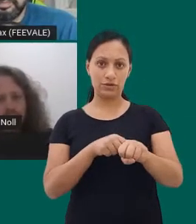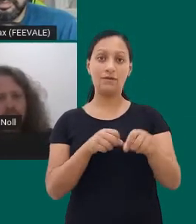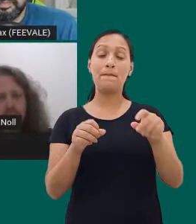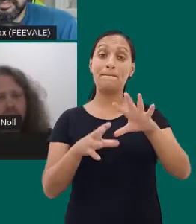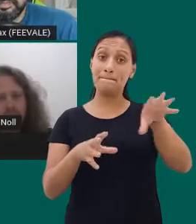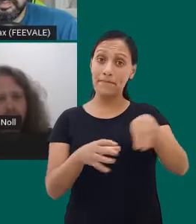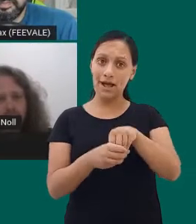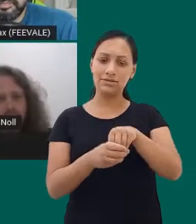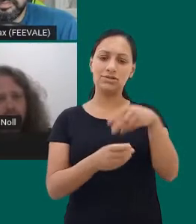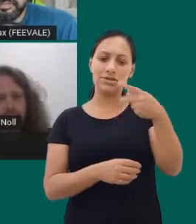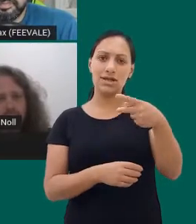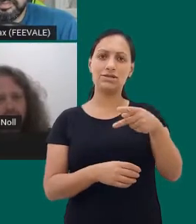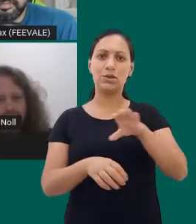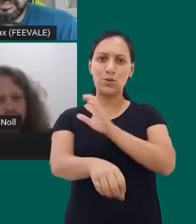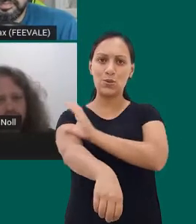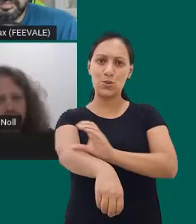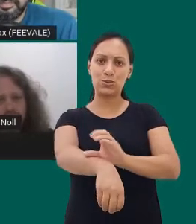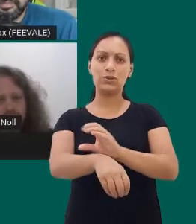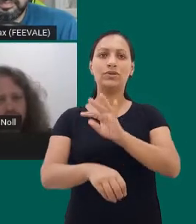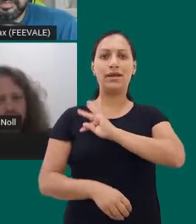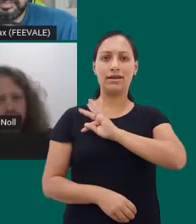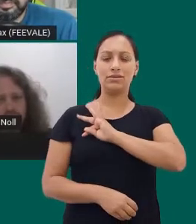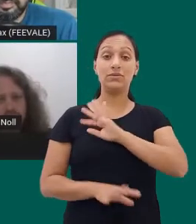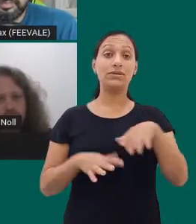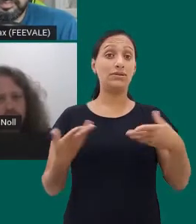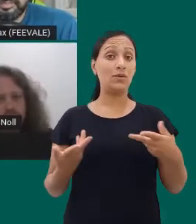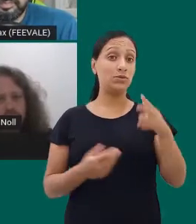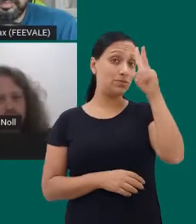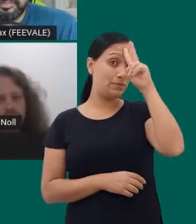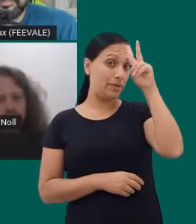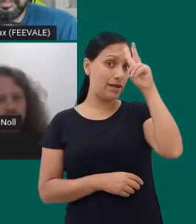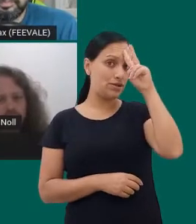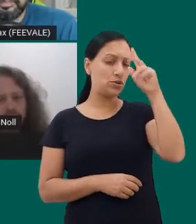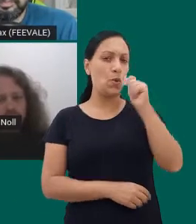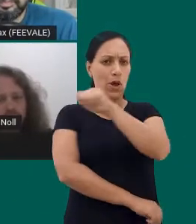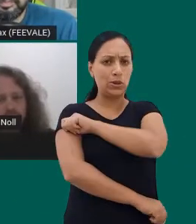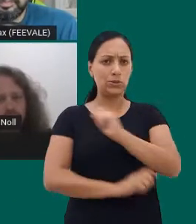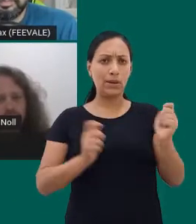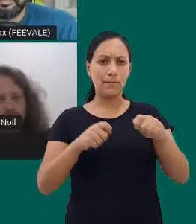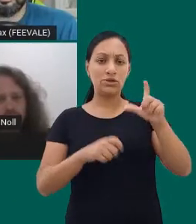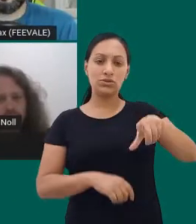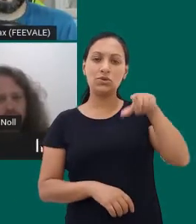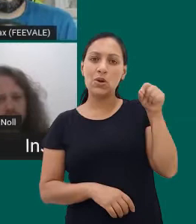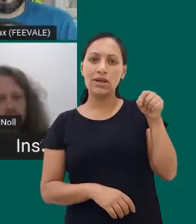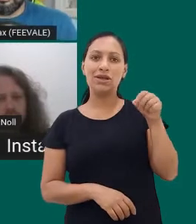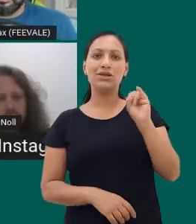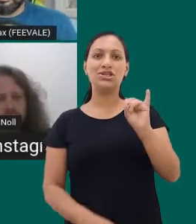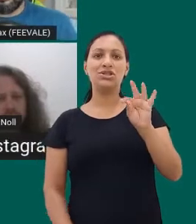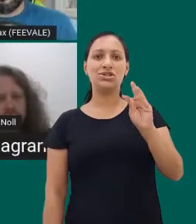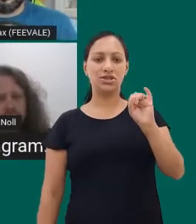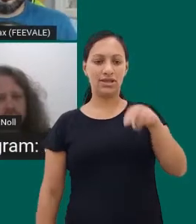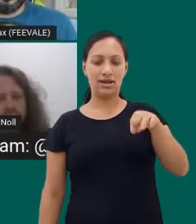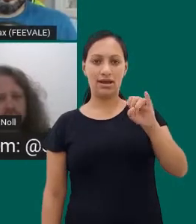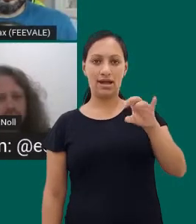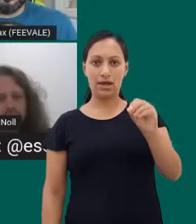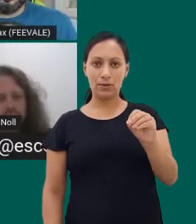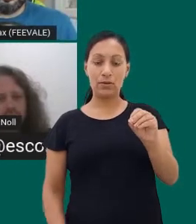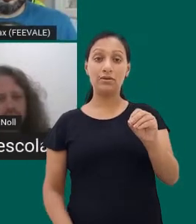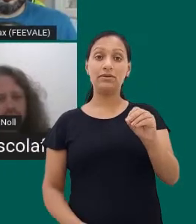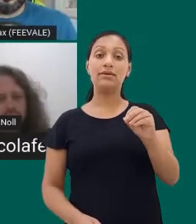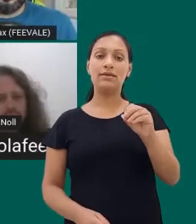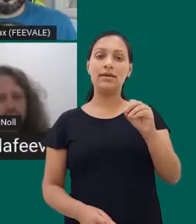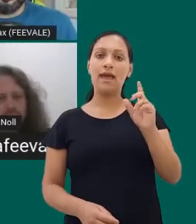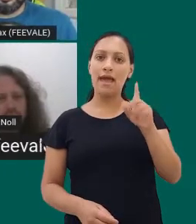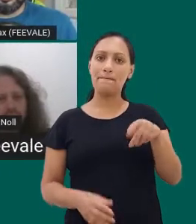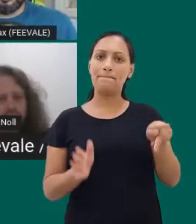estudante matriculado no ensino médio, ele pode optar por um itinerário que faz parte do curso técnico, ele não vai pagar